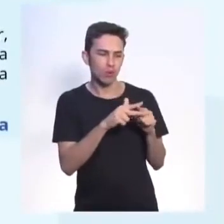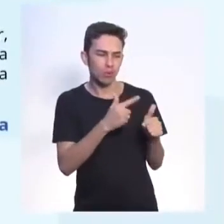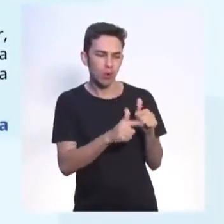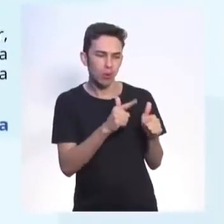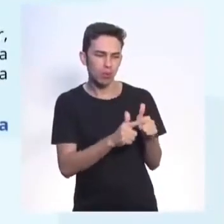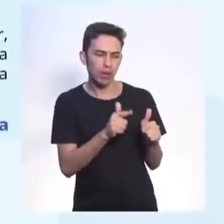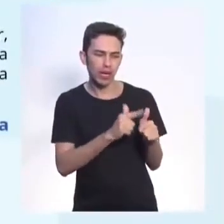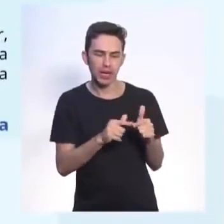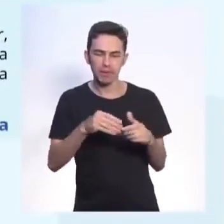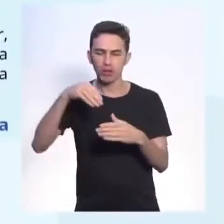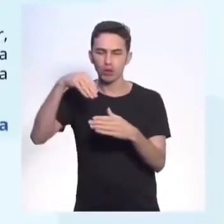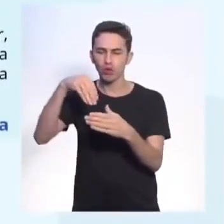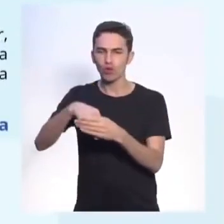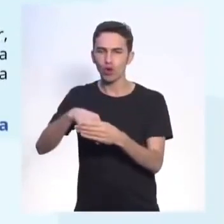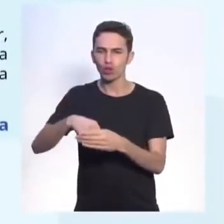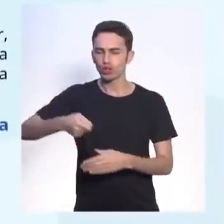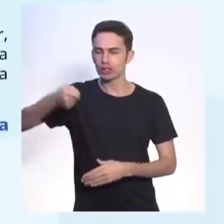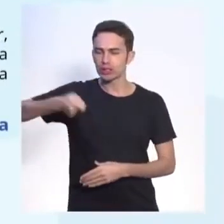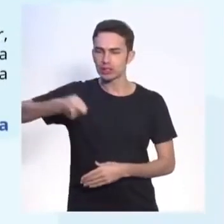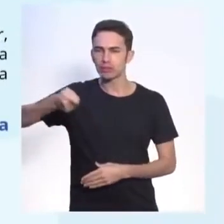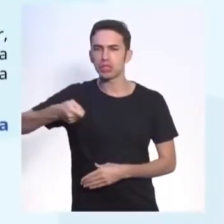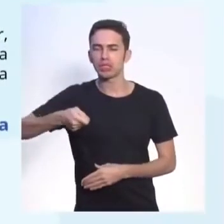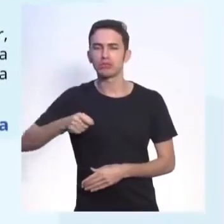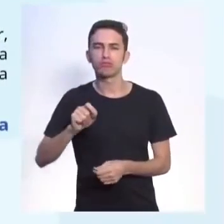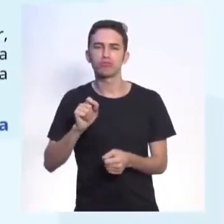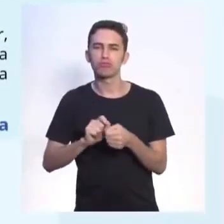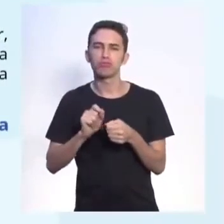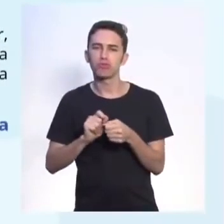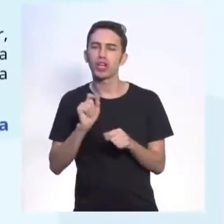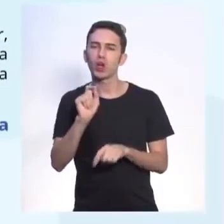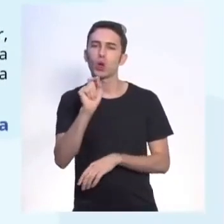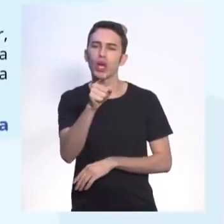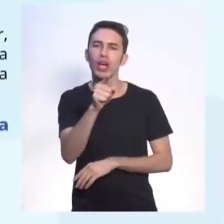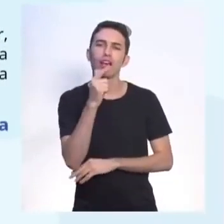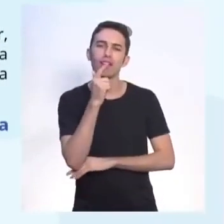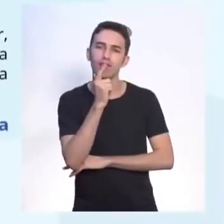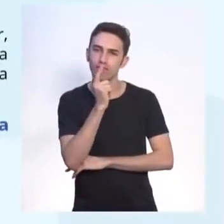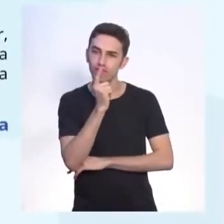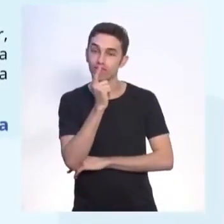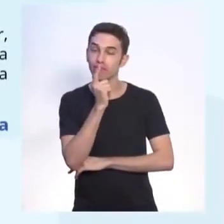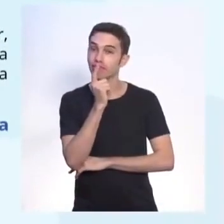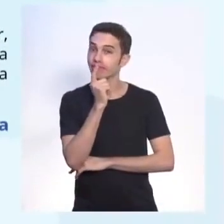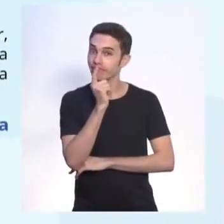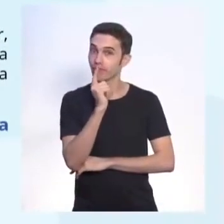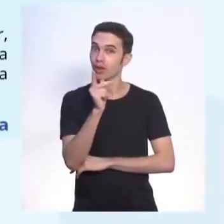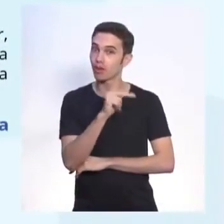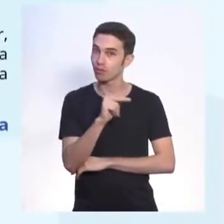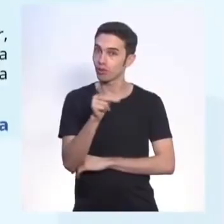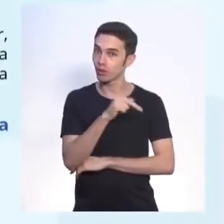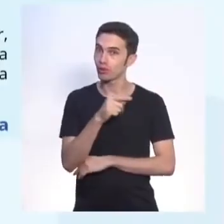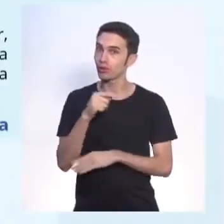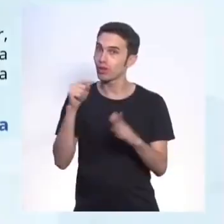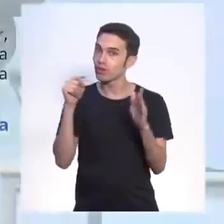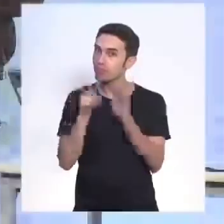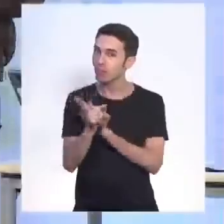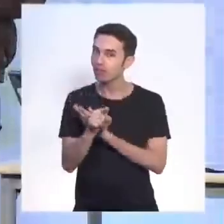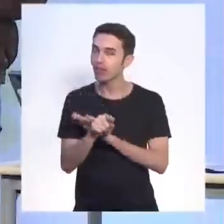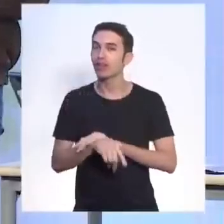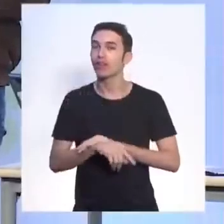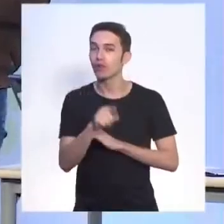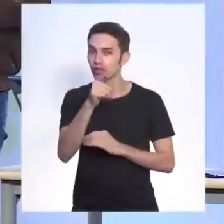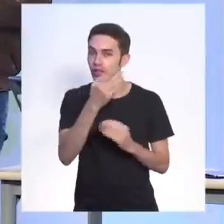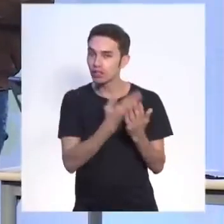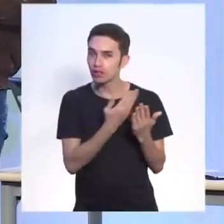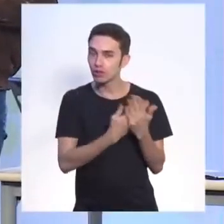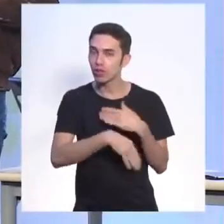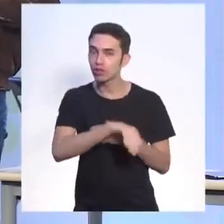do voto de cabresto? Olha a pergunta que o professor está fazendo. É para você, estudante do